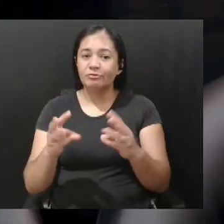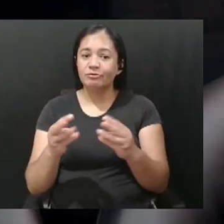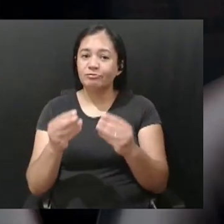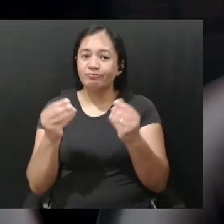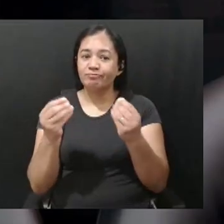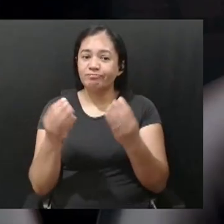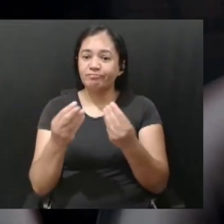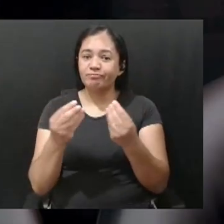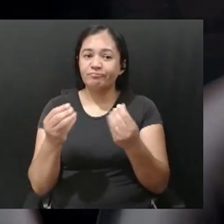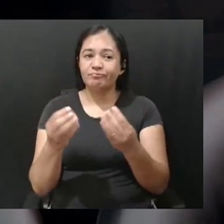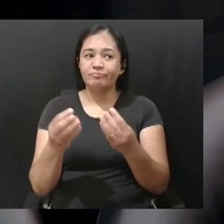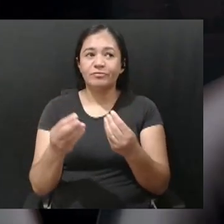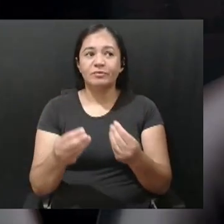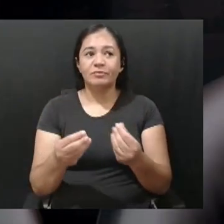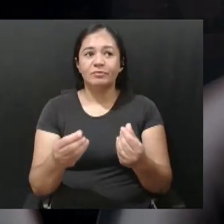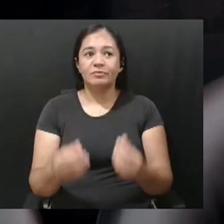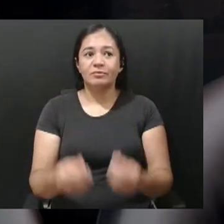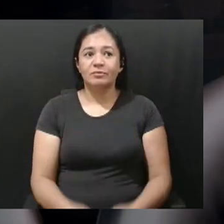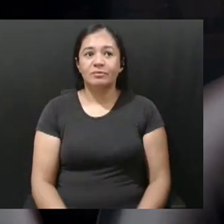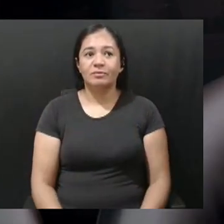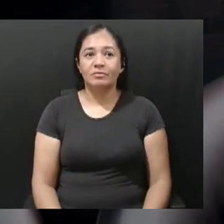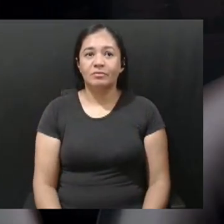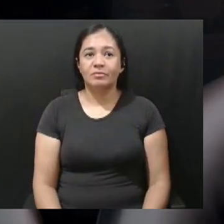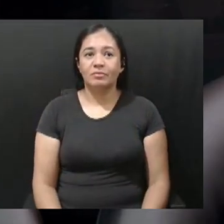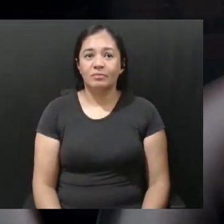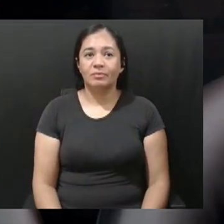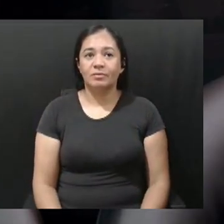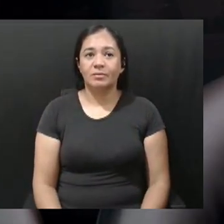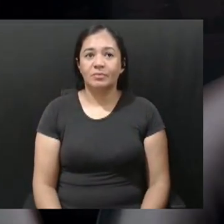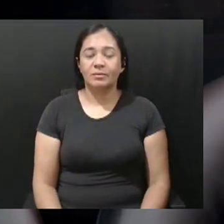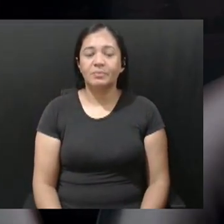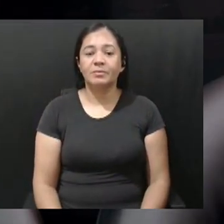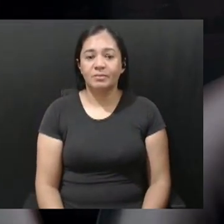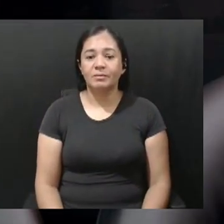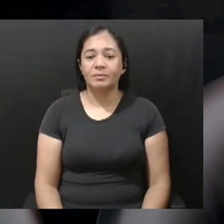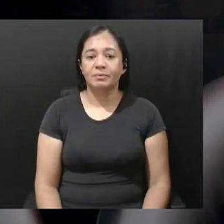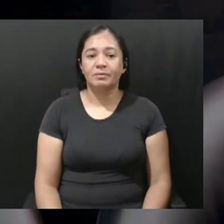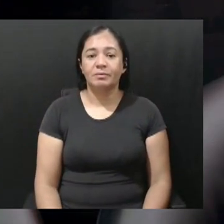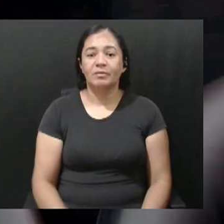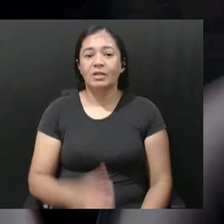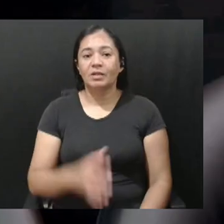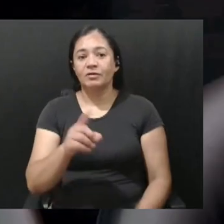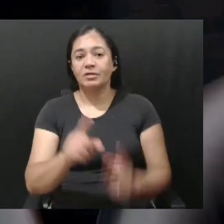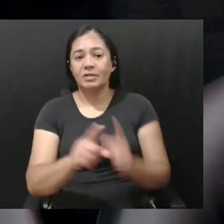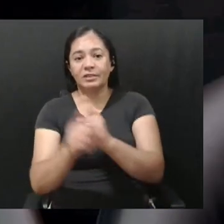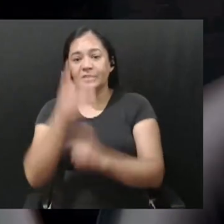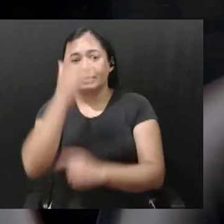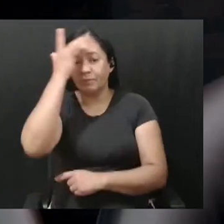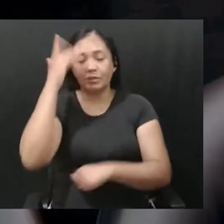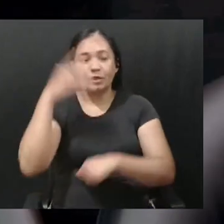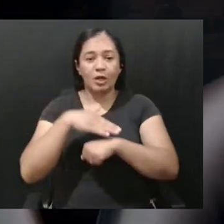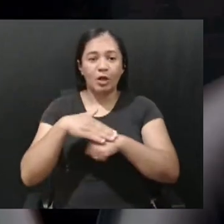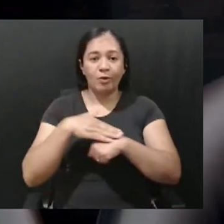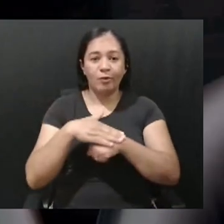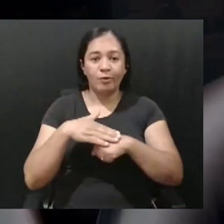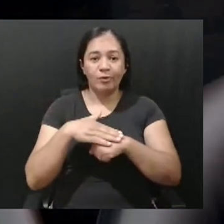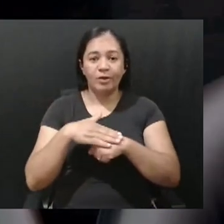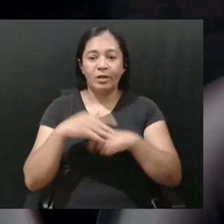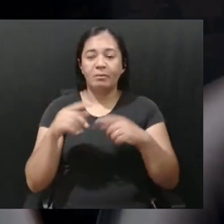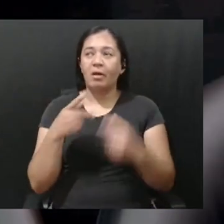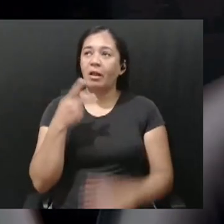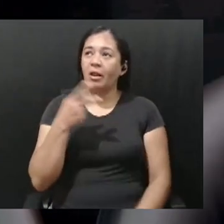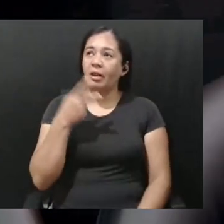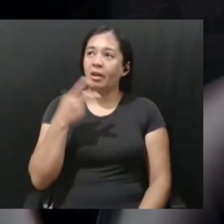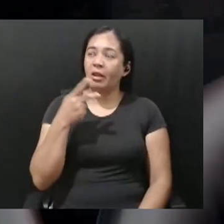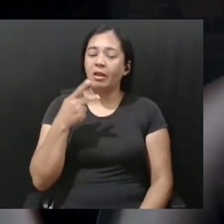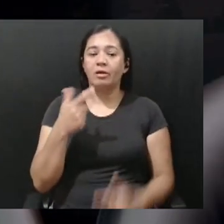prazo, né? Às vezes você atende pessoas que você está conversando, elas têm demandas, né? E elas estão falando ali de problemas, tudo mais,